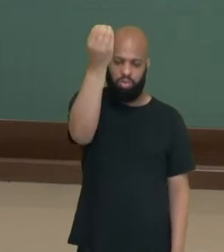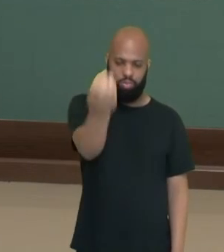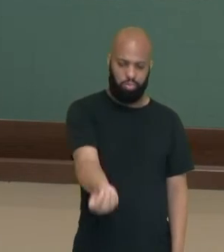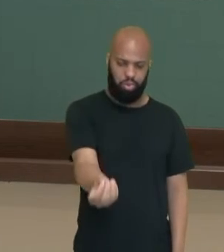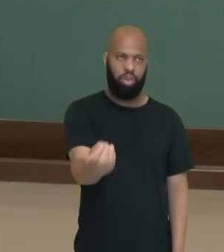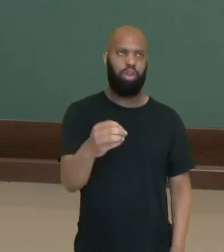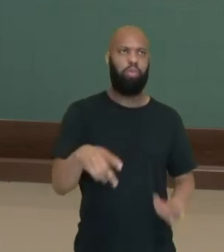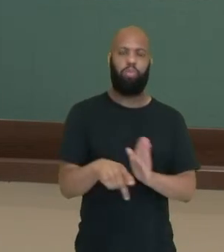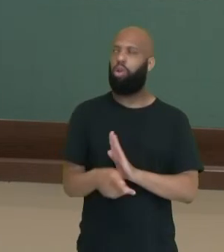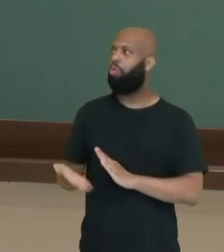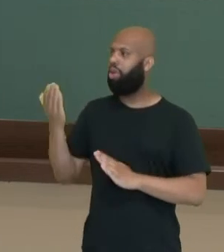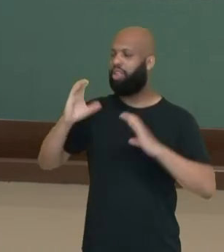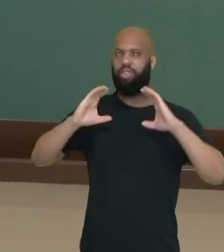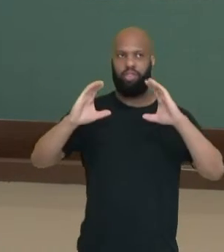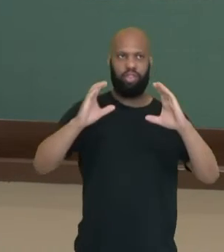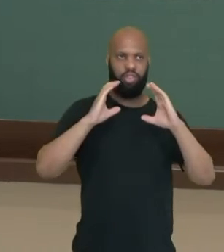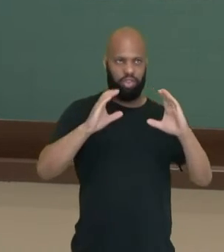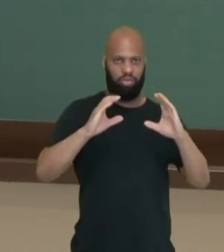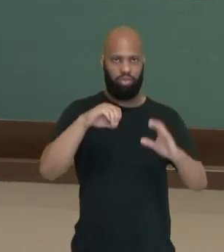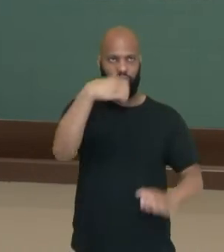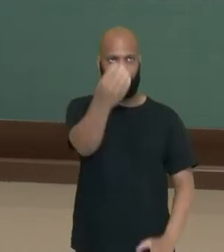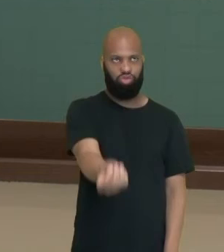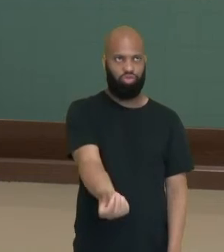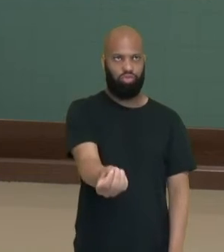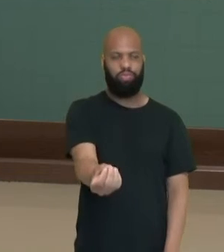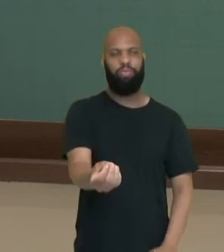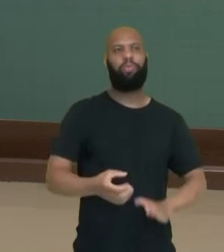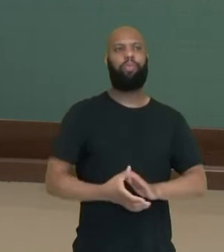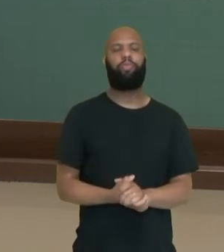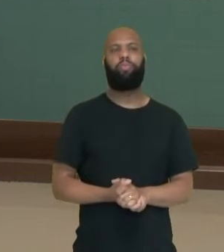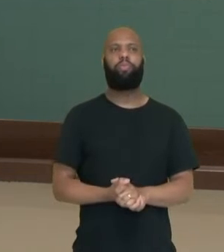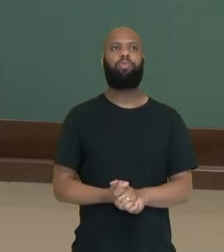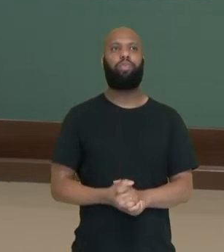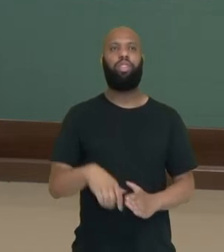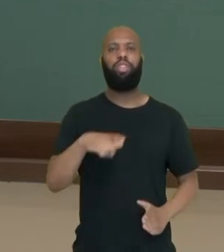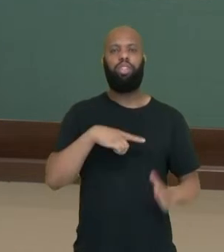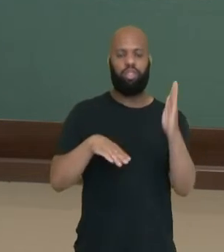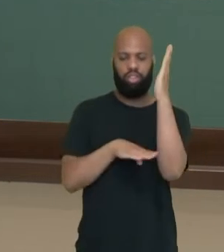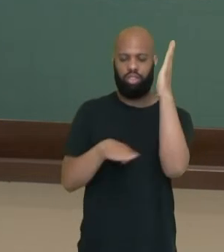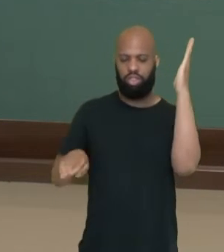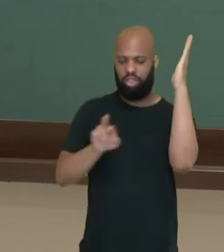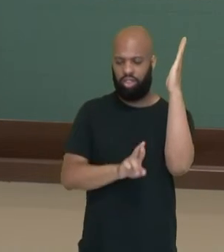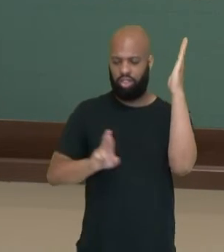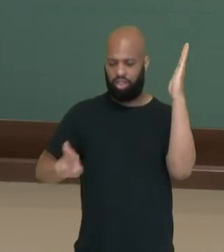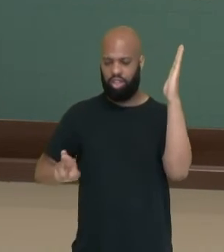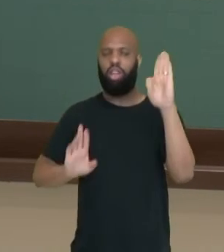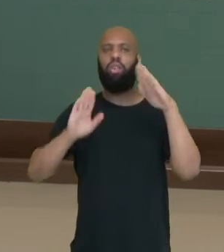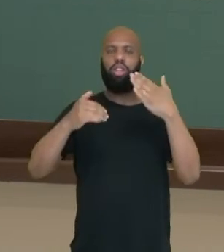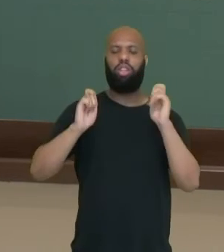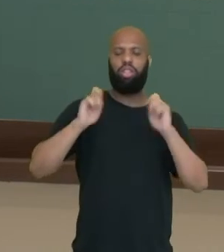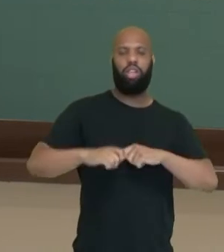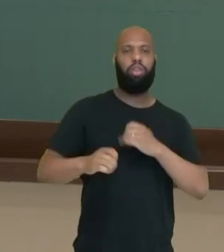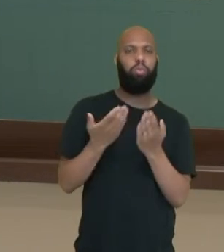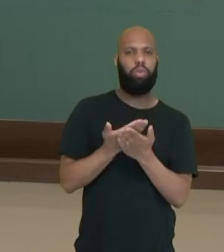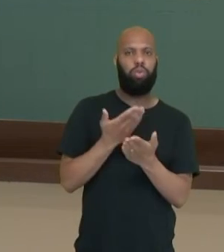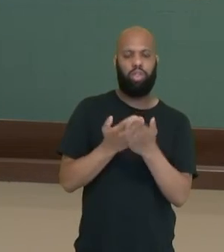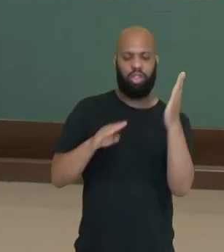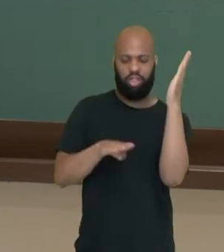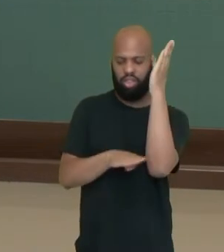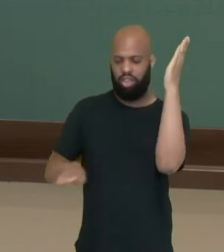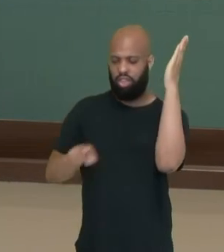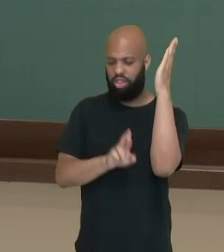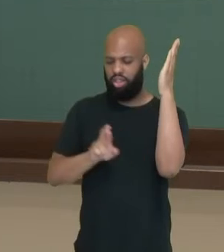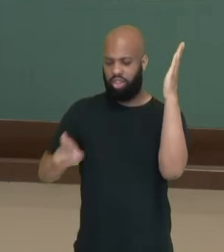regida por essa função, chegar no chão, ok? E os zeros de uma função? Podemos estudar os zeros de uma